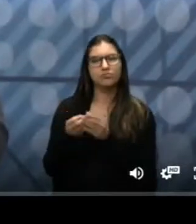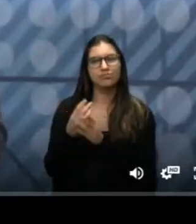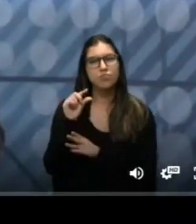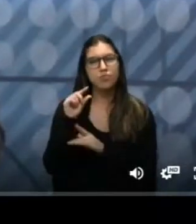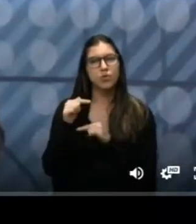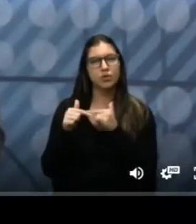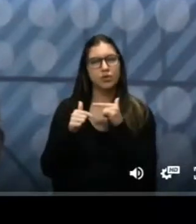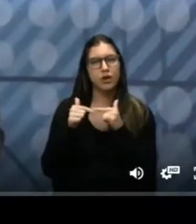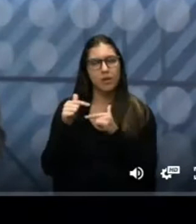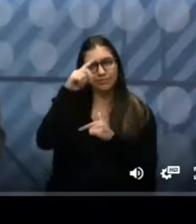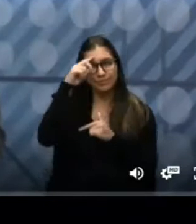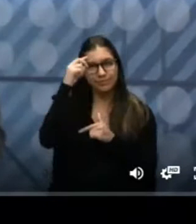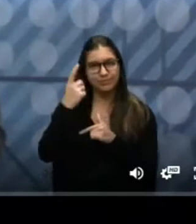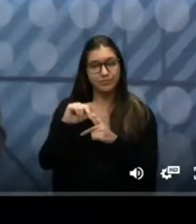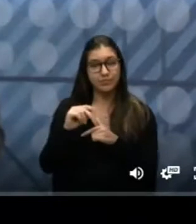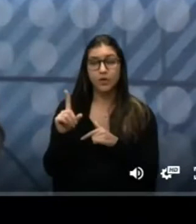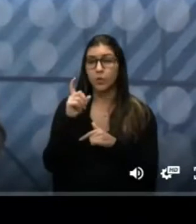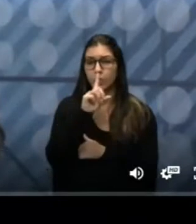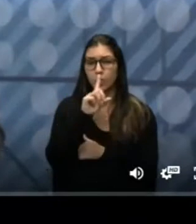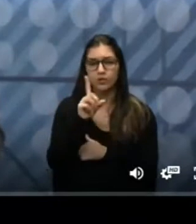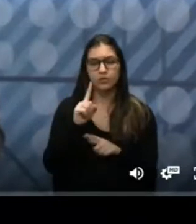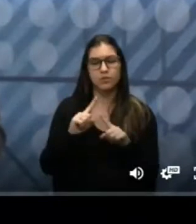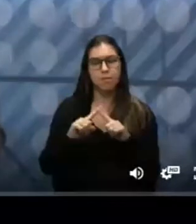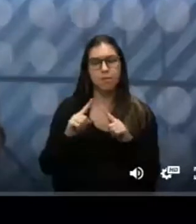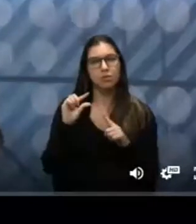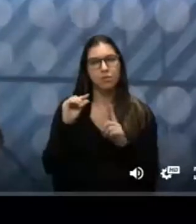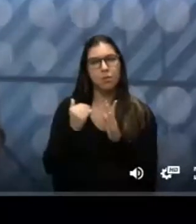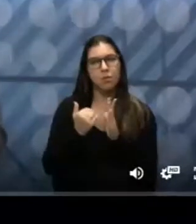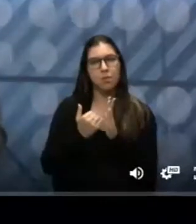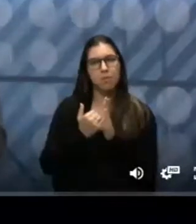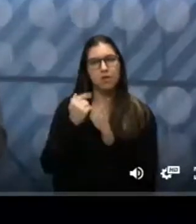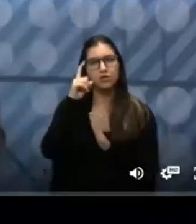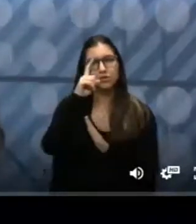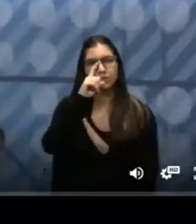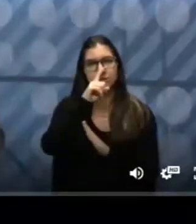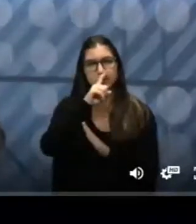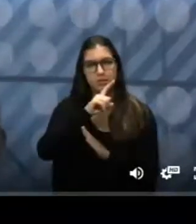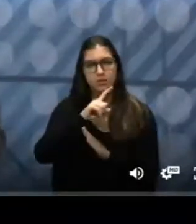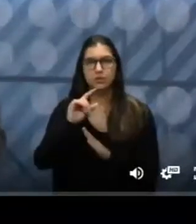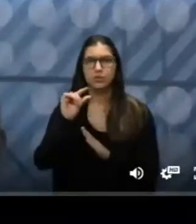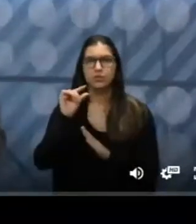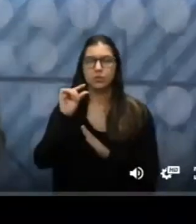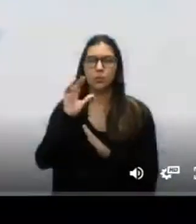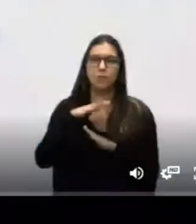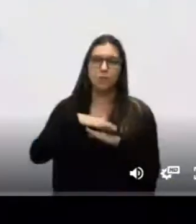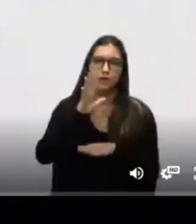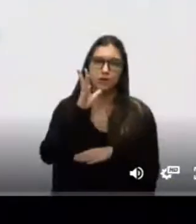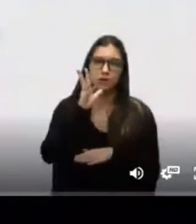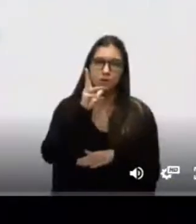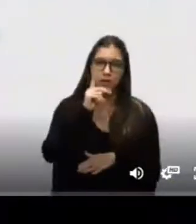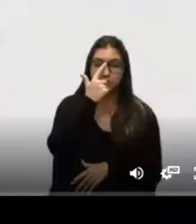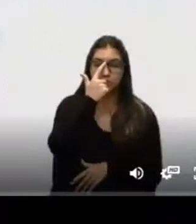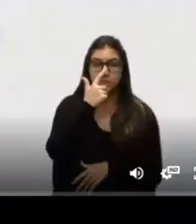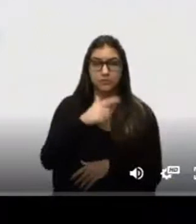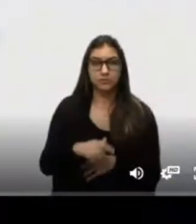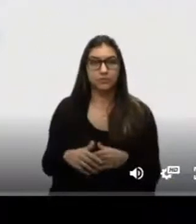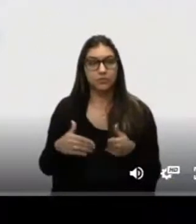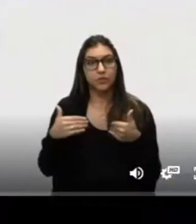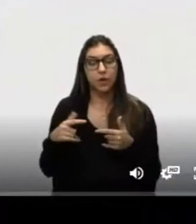Não é um procedimento difícil, mas é um procedimento um pouco mais trabalhoso e um pouco mais demorado. Então vamos conhecer quais são os